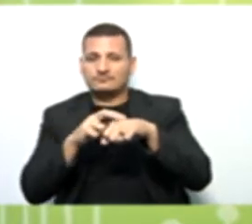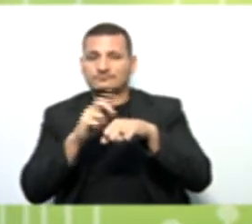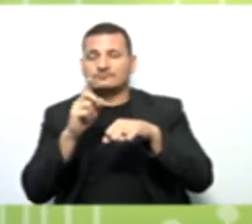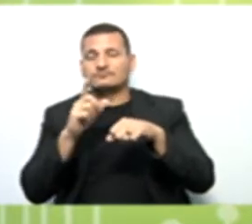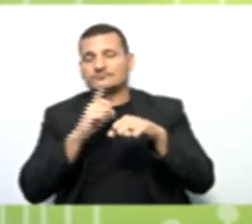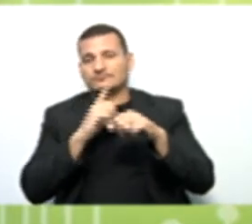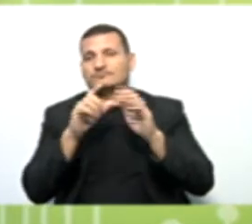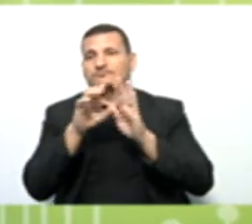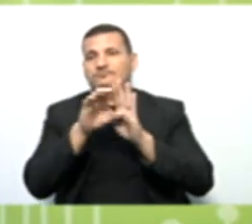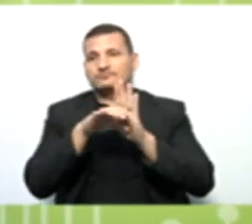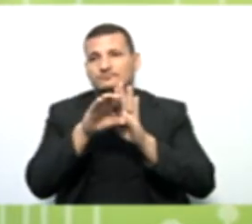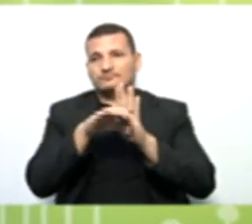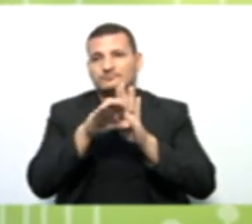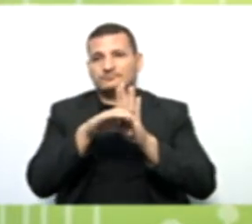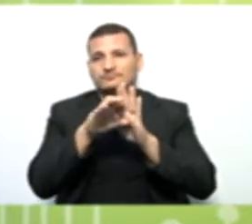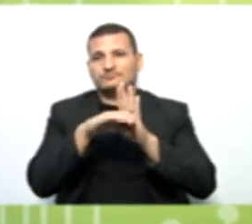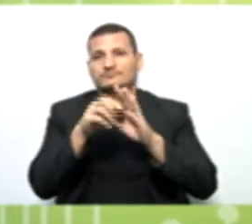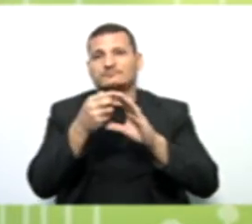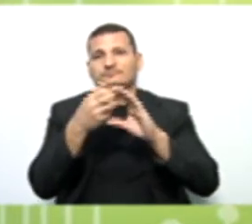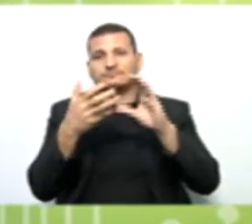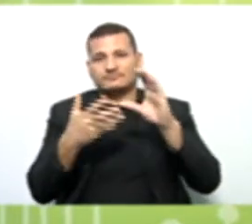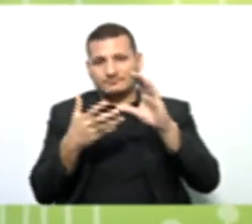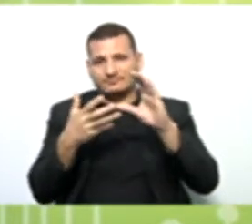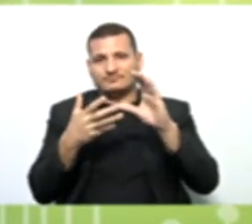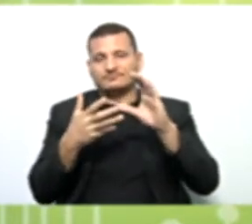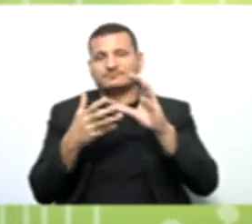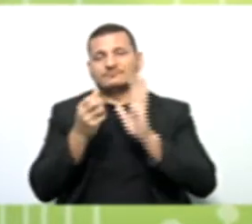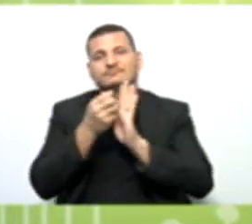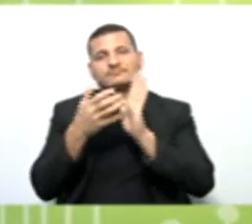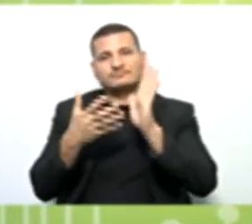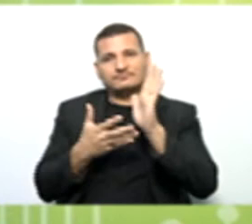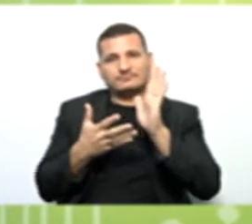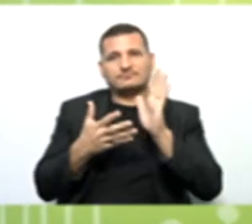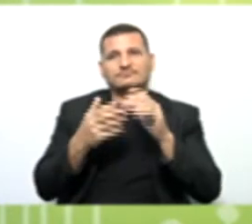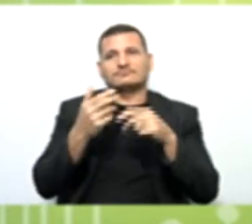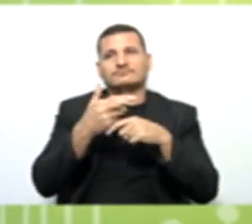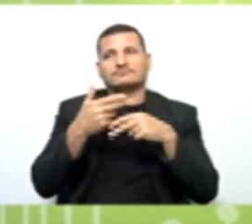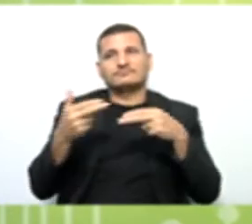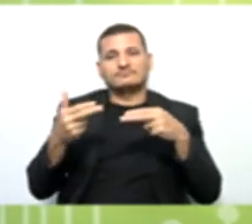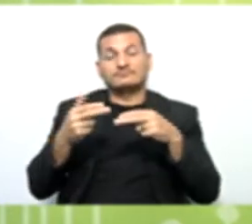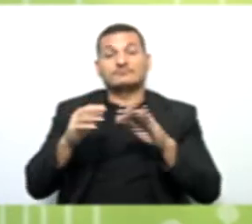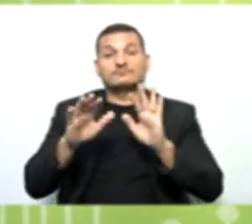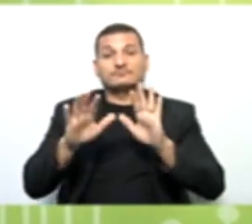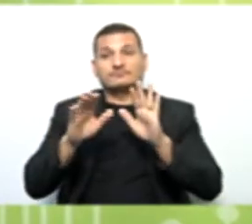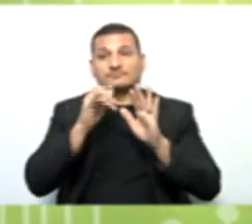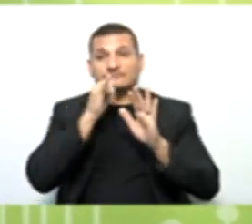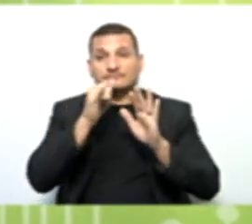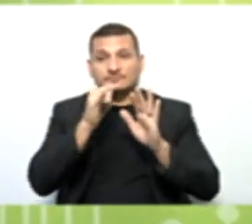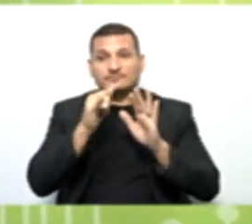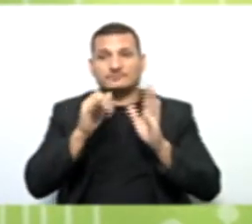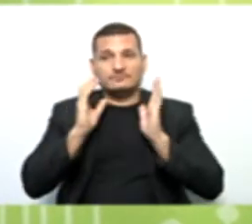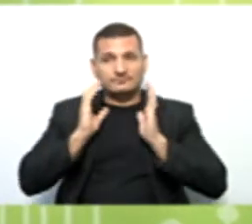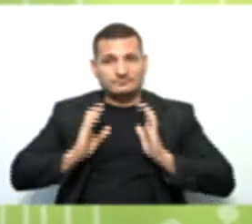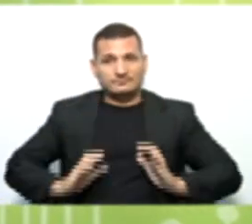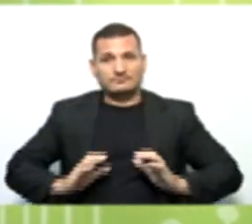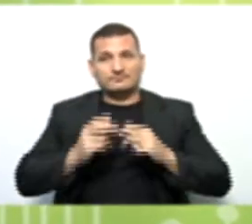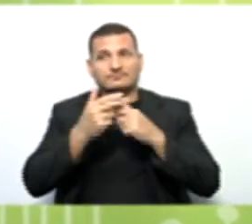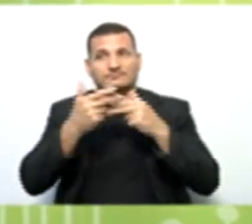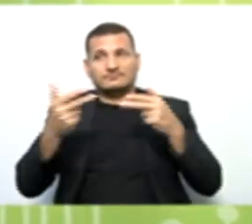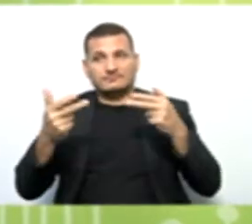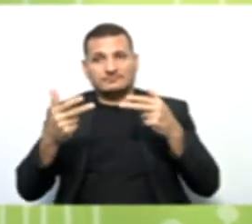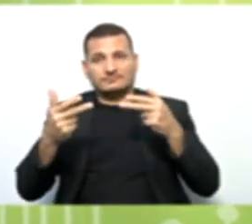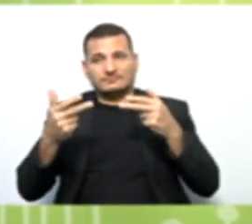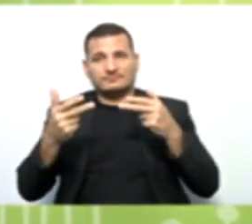da característica do aspecto estado de um objeto, ok? Quando se trata de comportamento de um objeto, nós